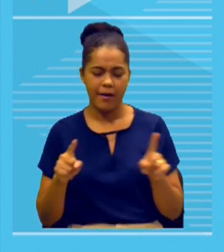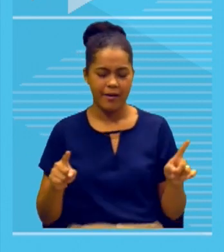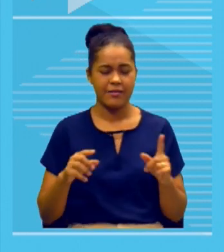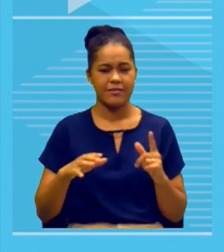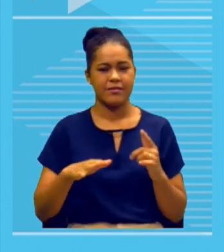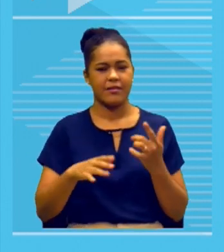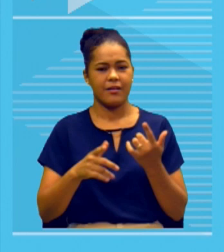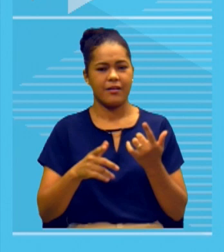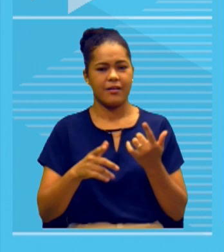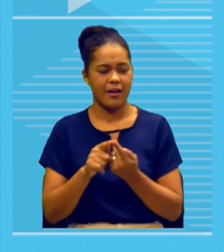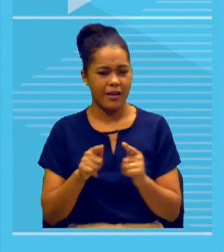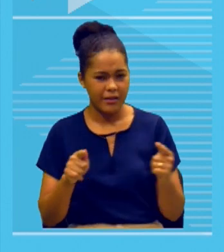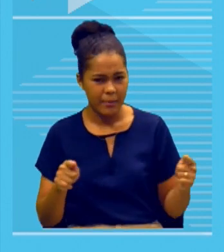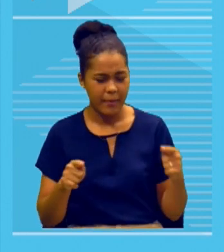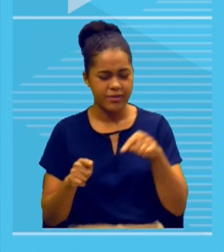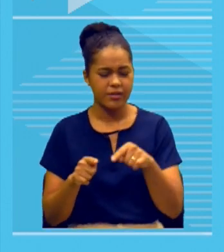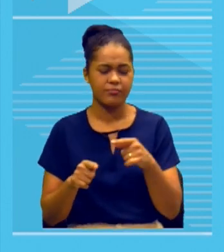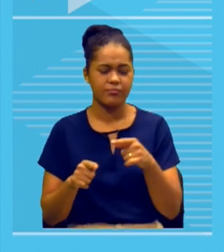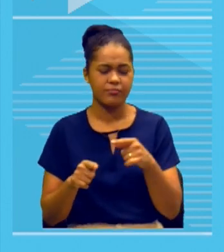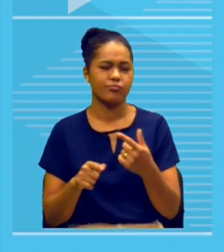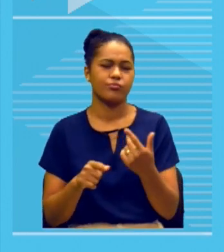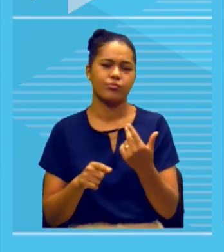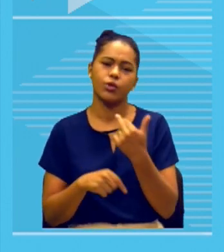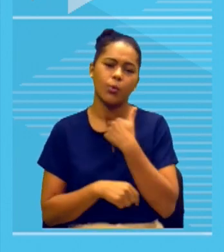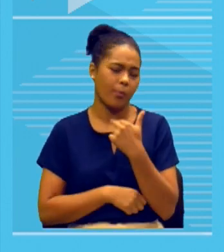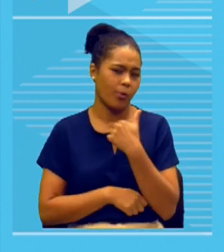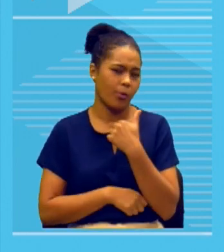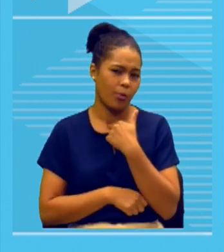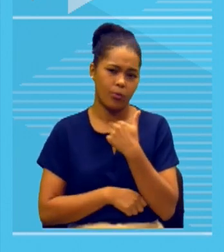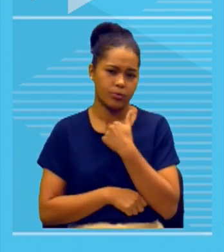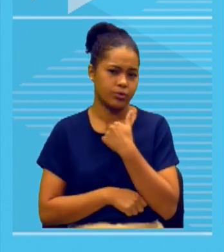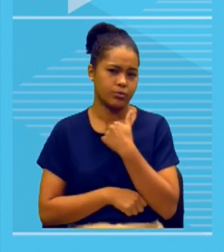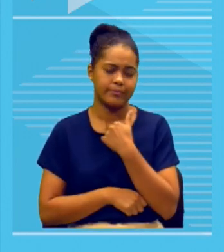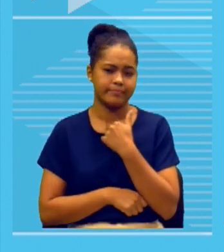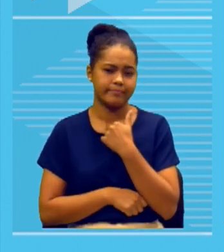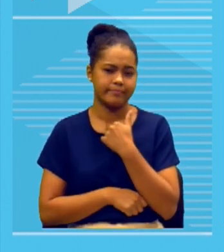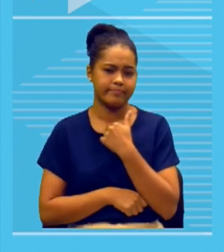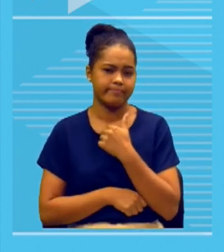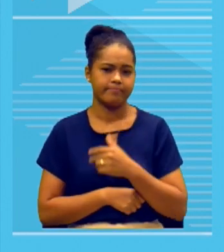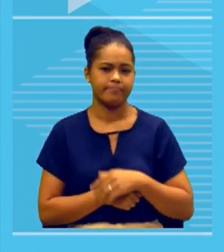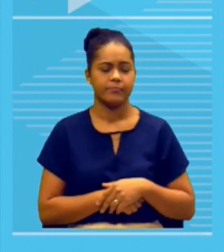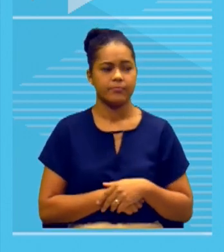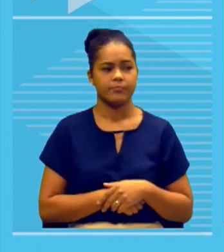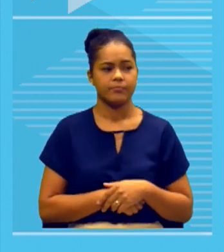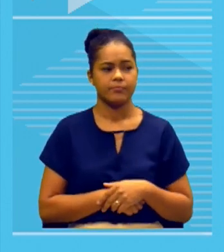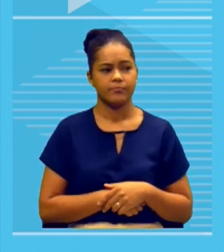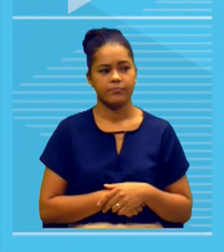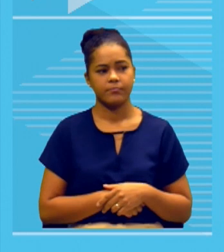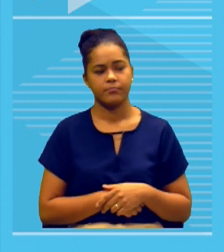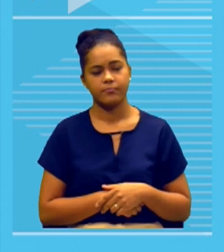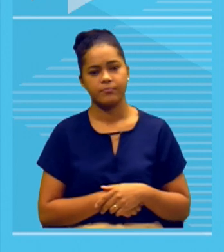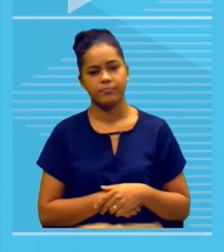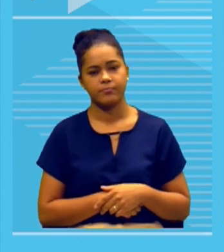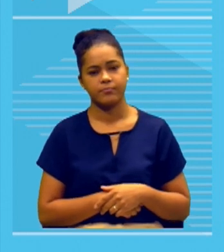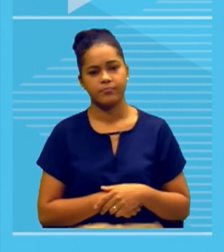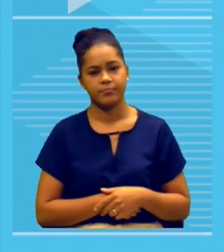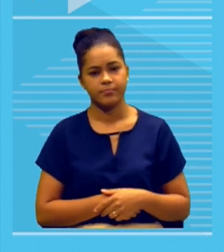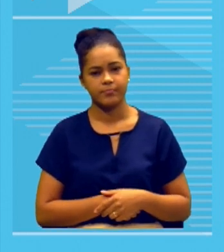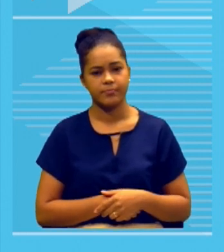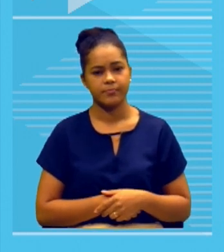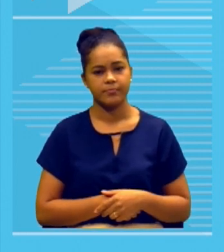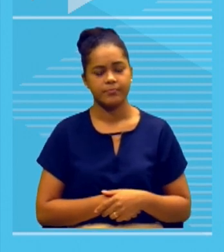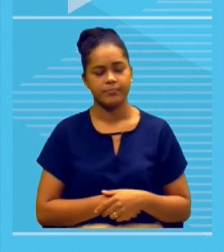permite esta colocação por causa do quando quando te vi chorando